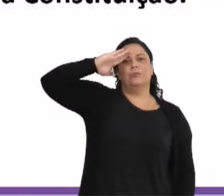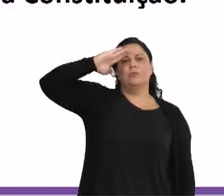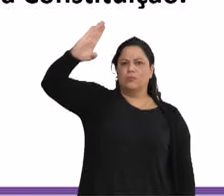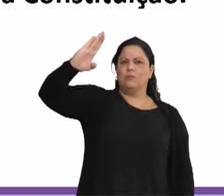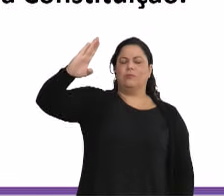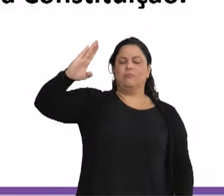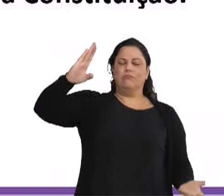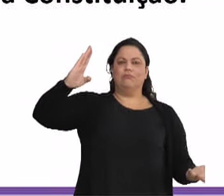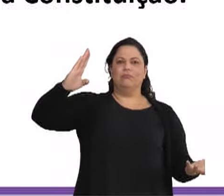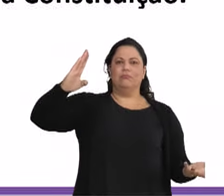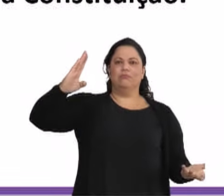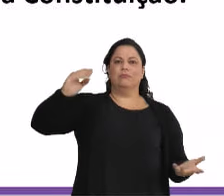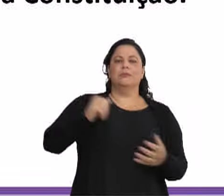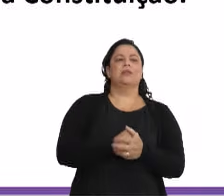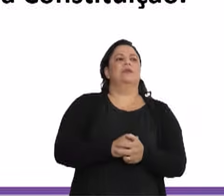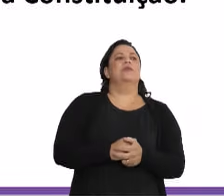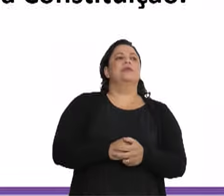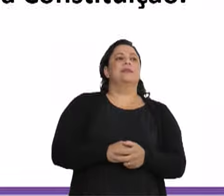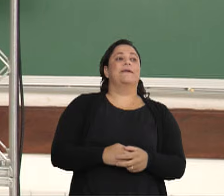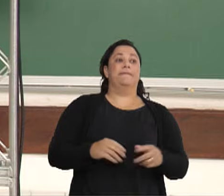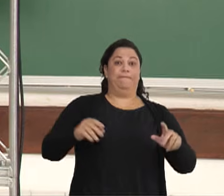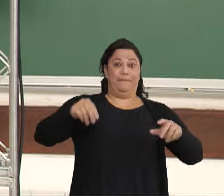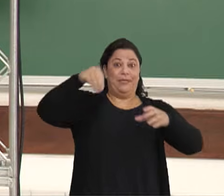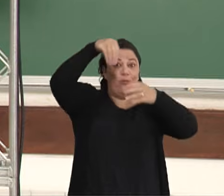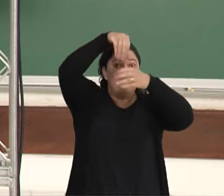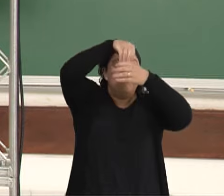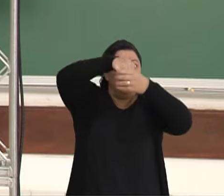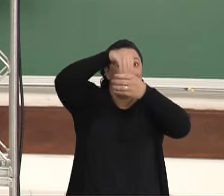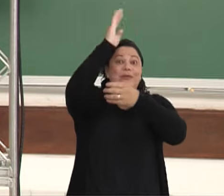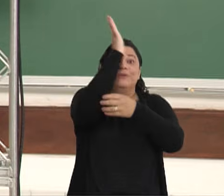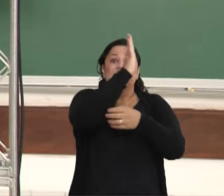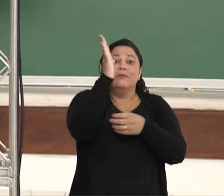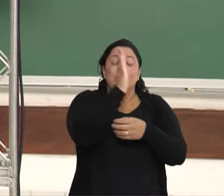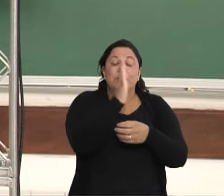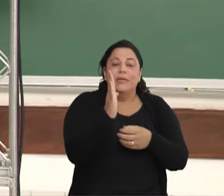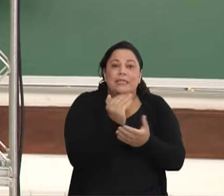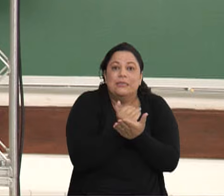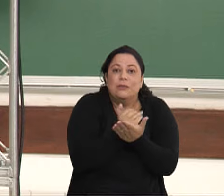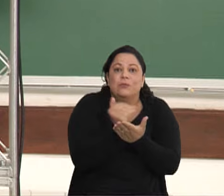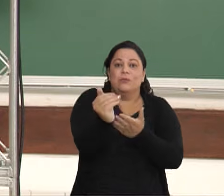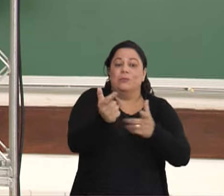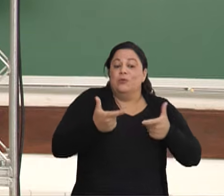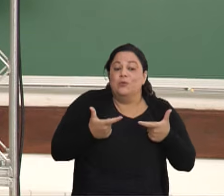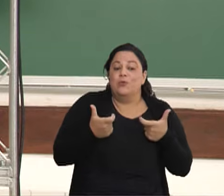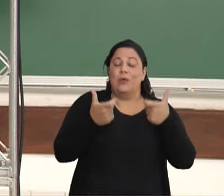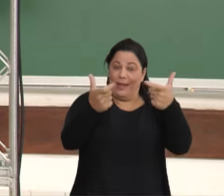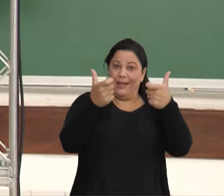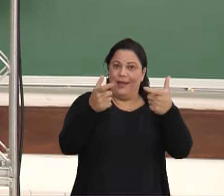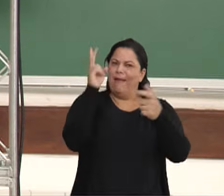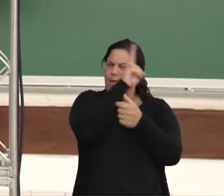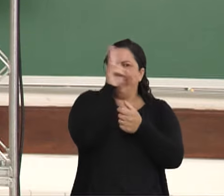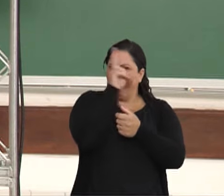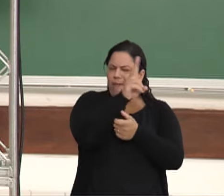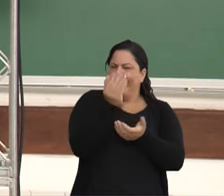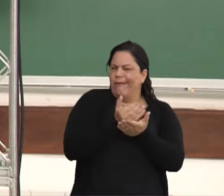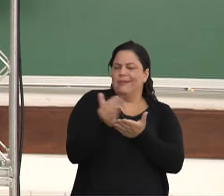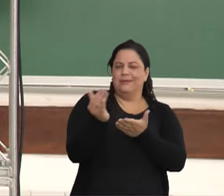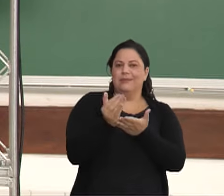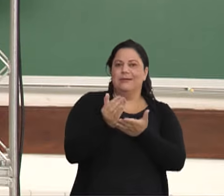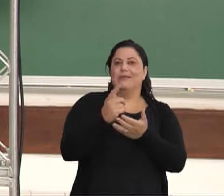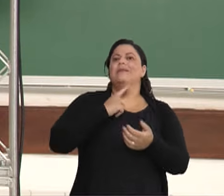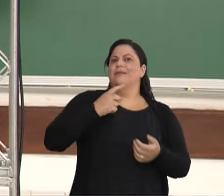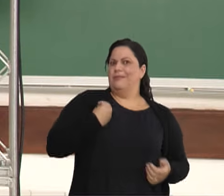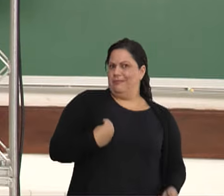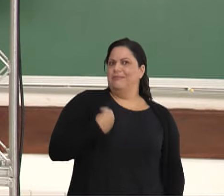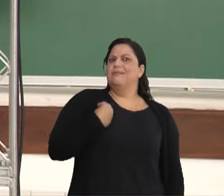o exército do governo federal. Você tem uma guerra dentro do Brasil. Lembra da introdução da aula? Essa guerra existiu no Brasil,